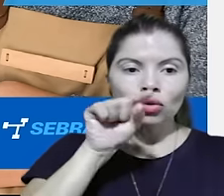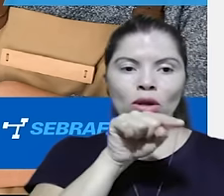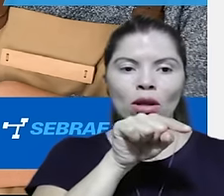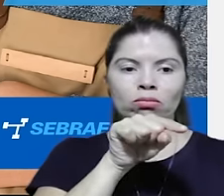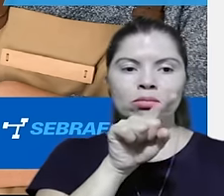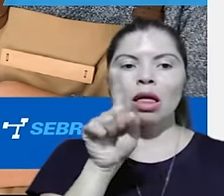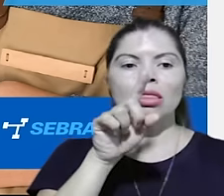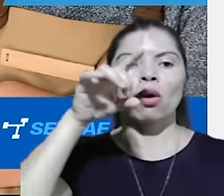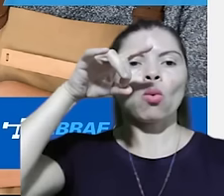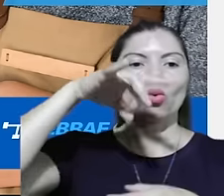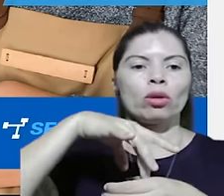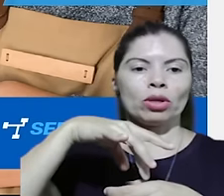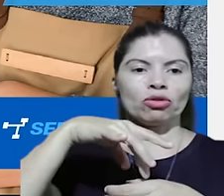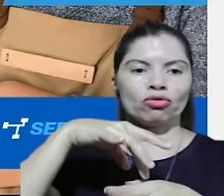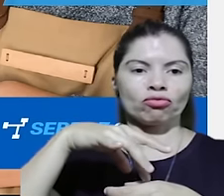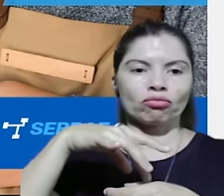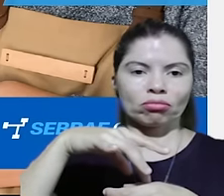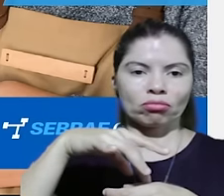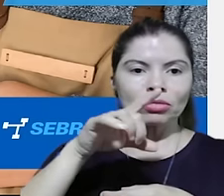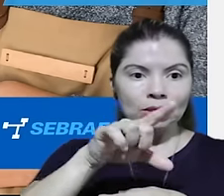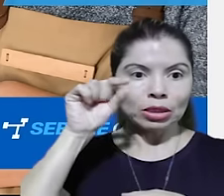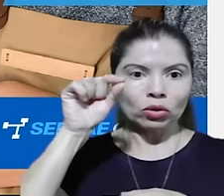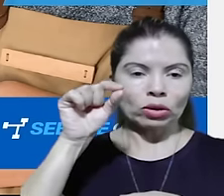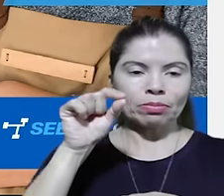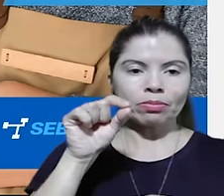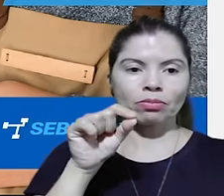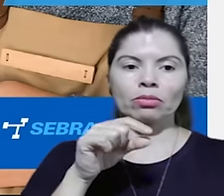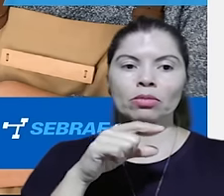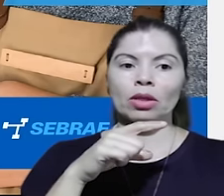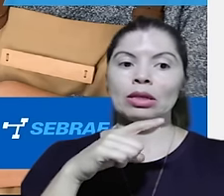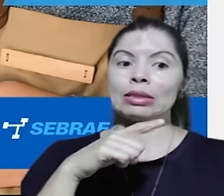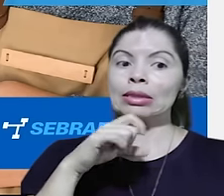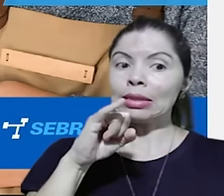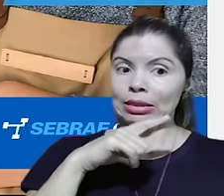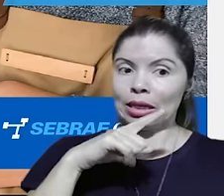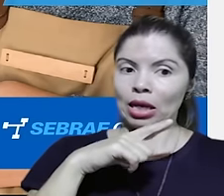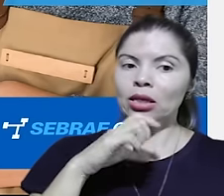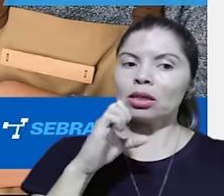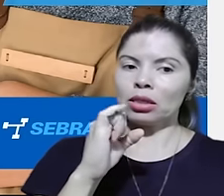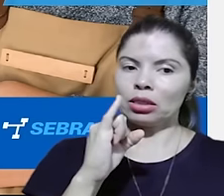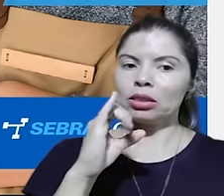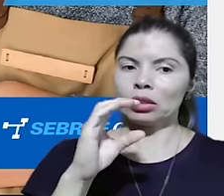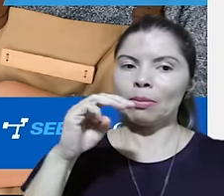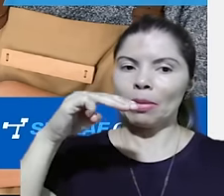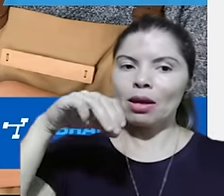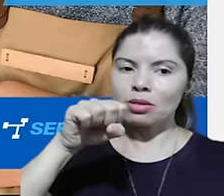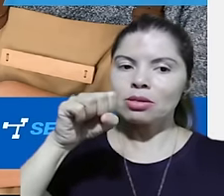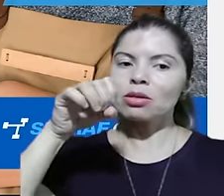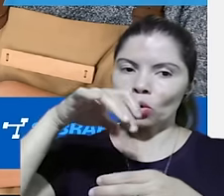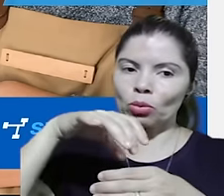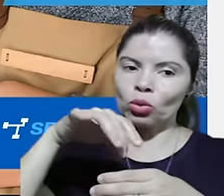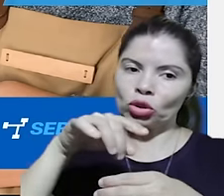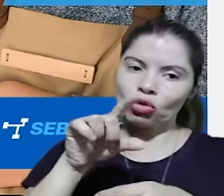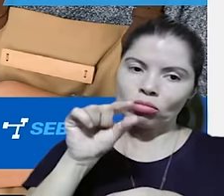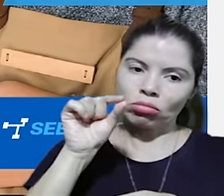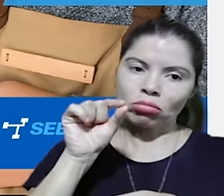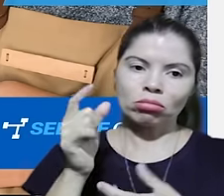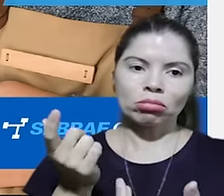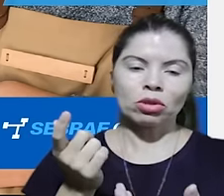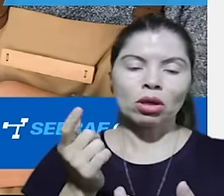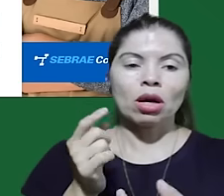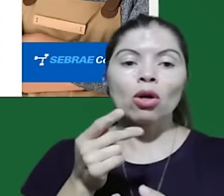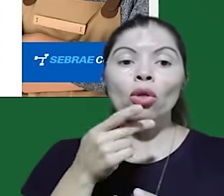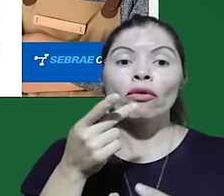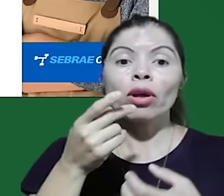não contribuinte se ele possuir inscrição estadual seleciona contribuinte do ICMS tá tô falando isso